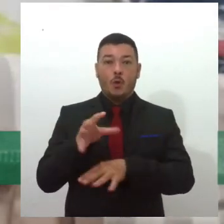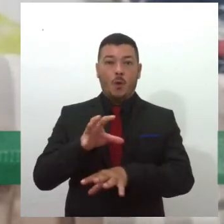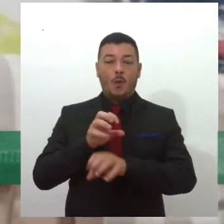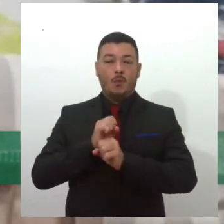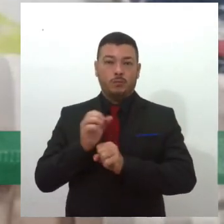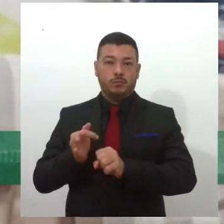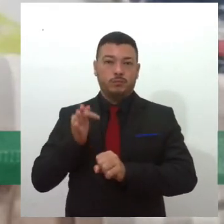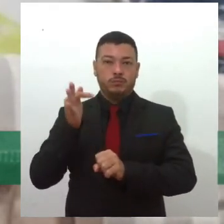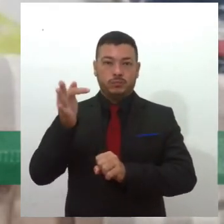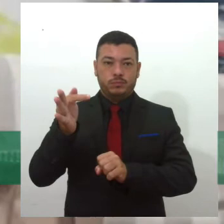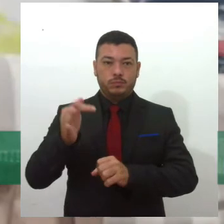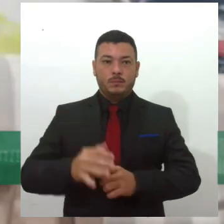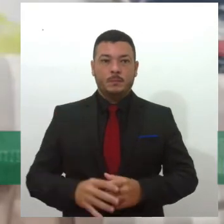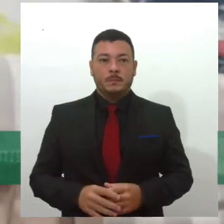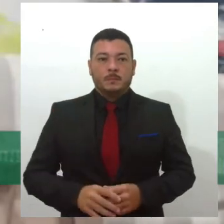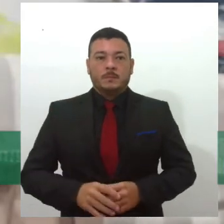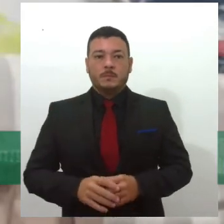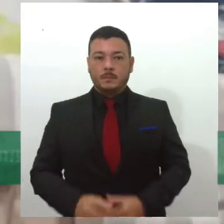diminuir a transmissão.